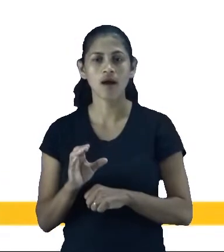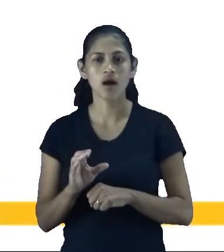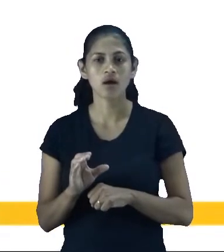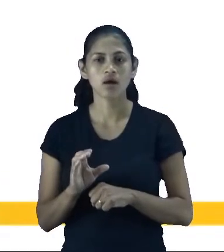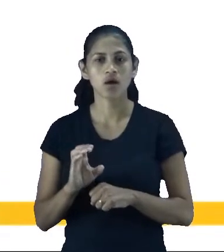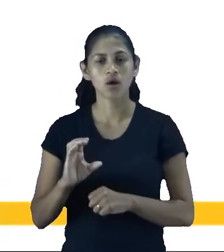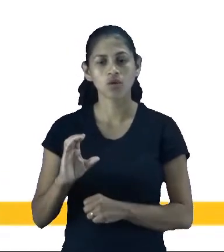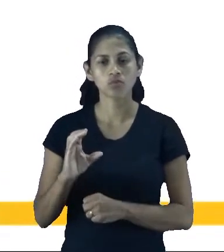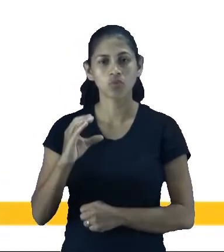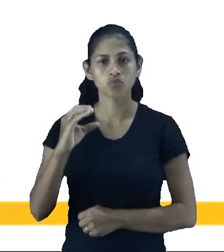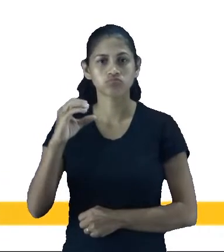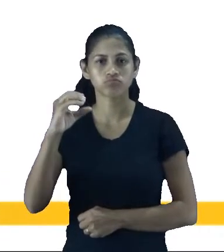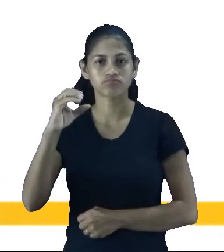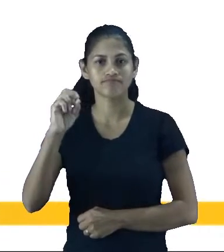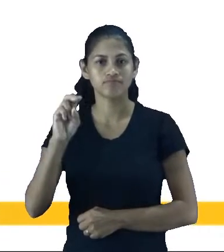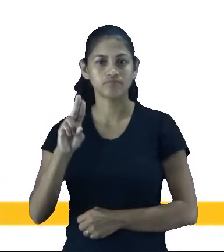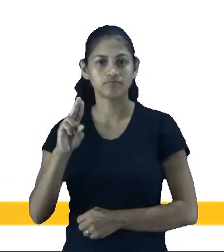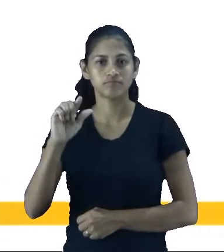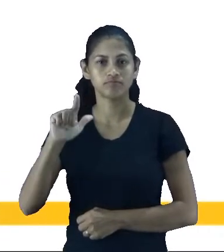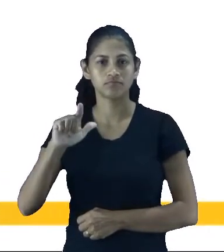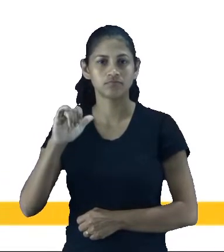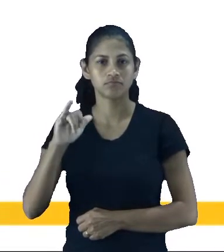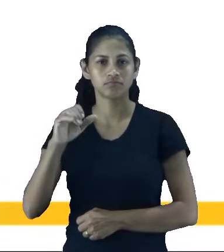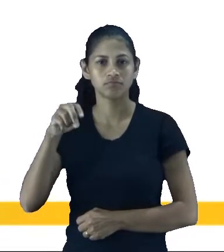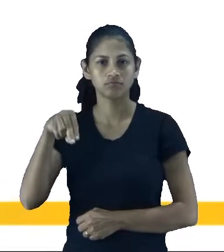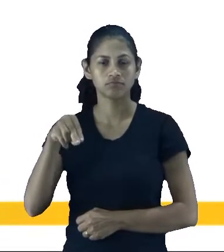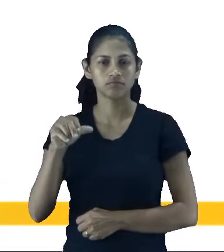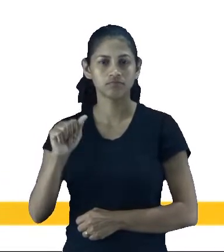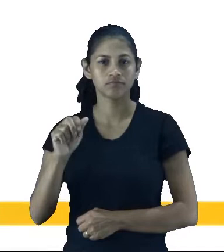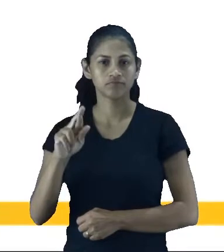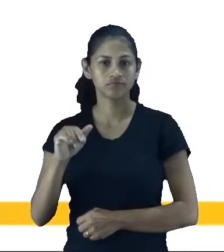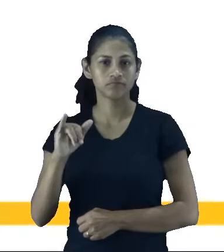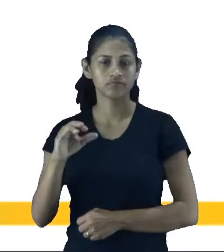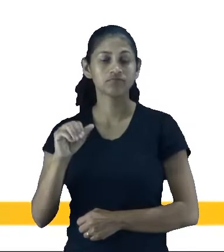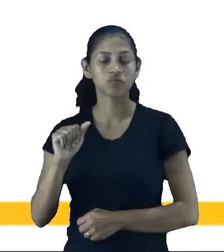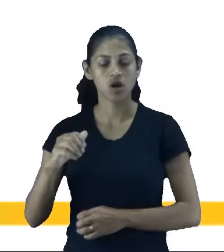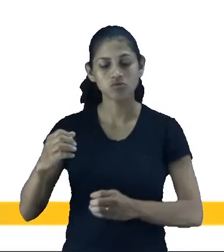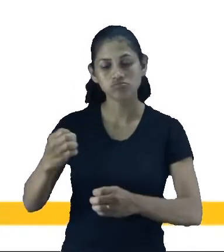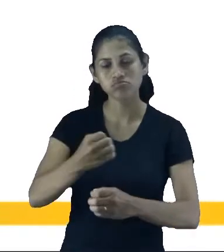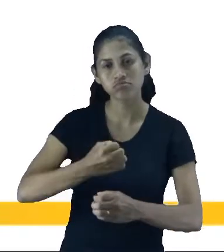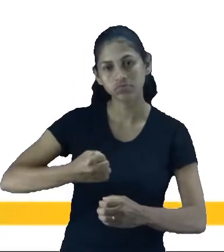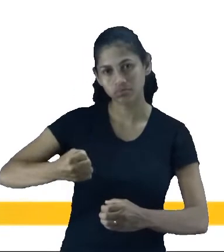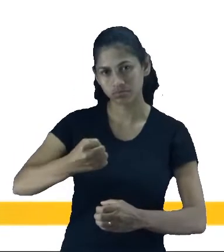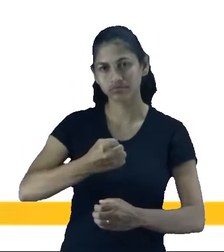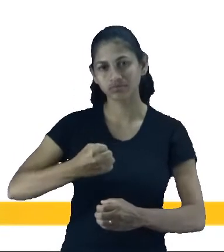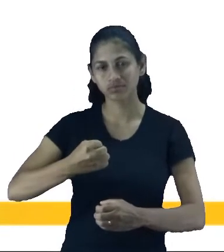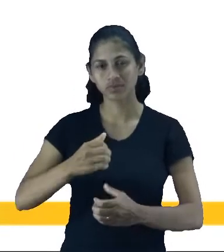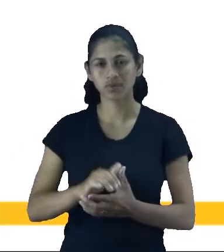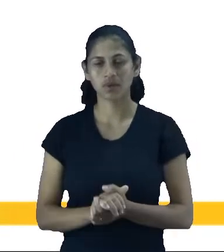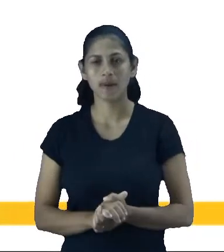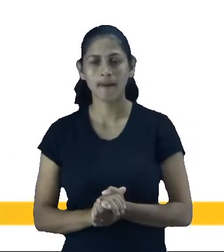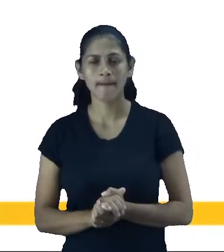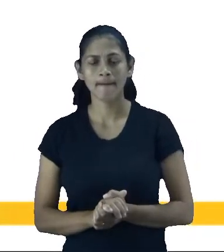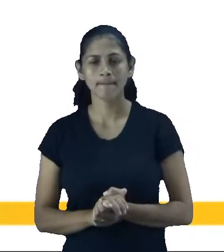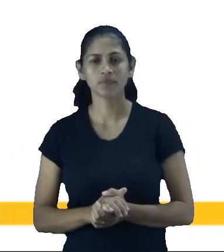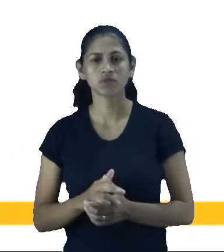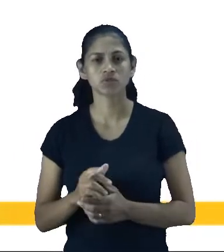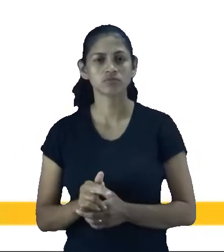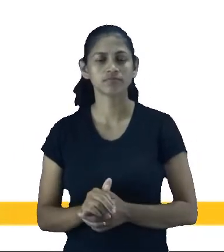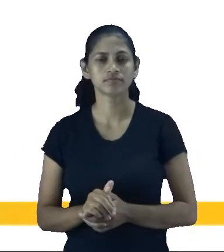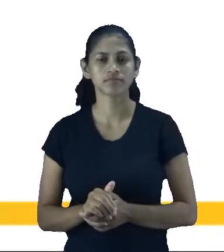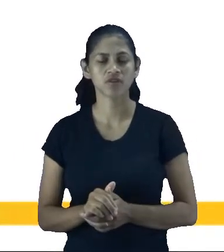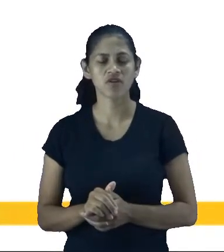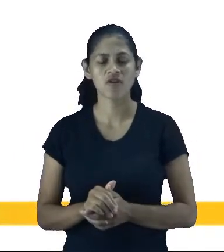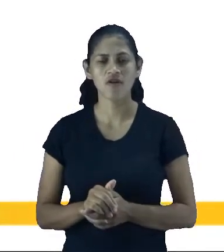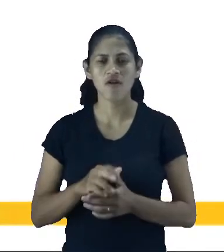na telinha. Na culinária, muitos dos pratos típicos brasileiros são o resultado da